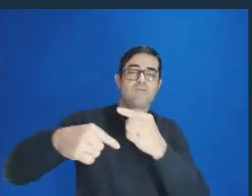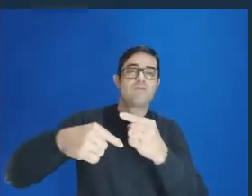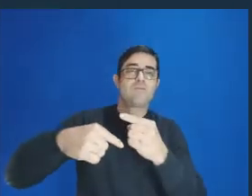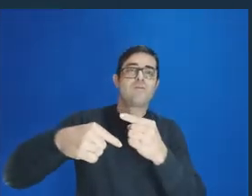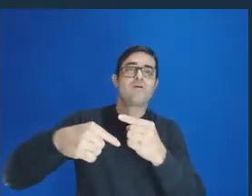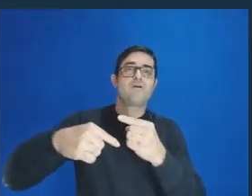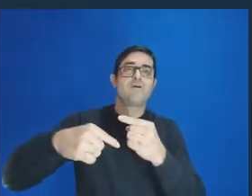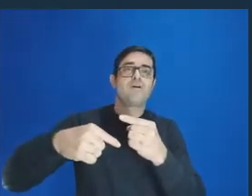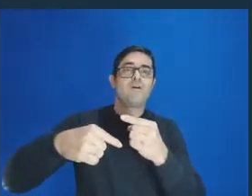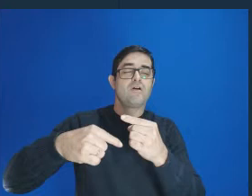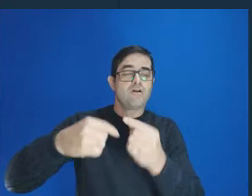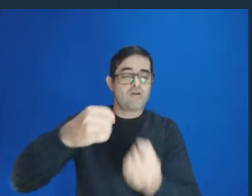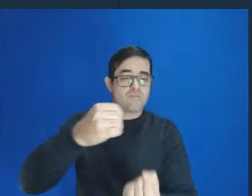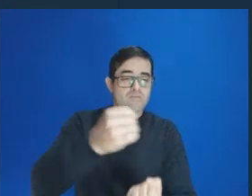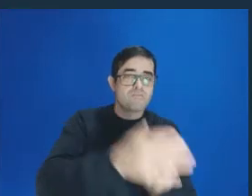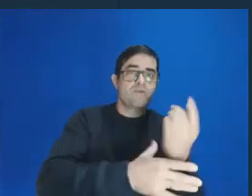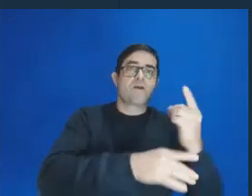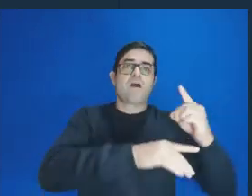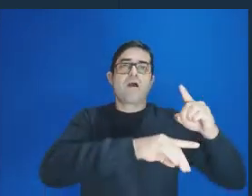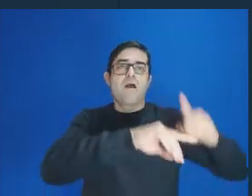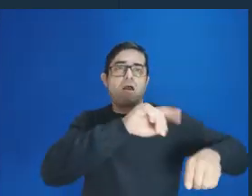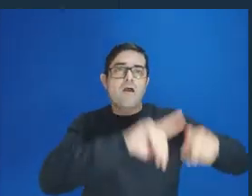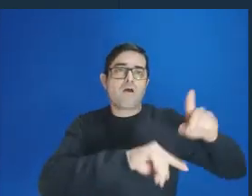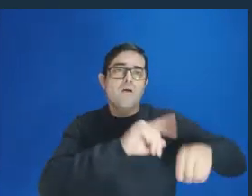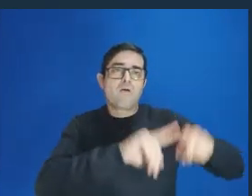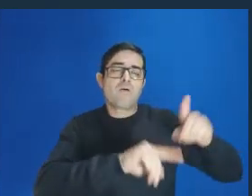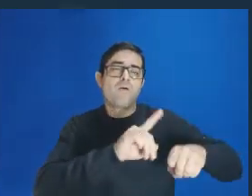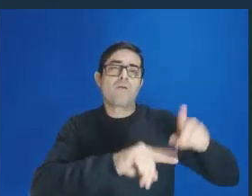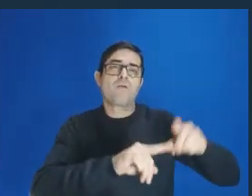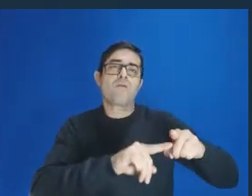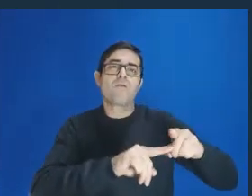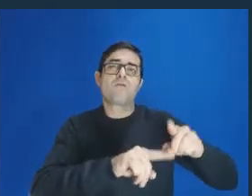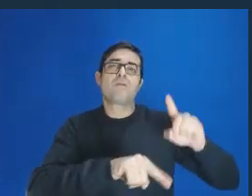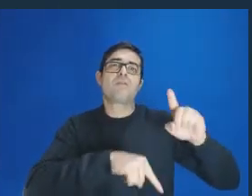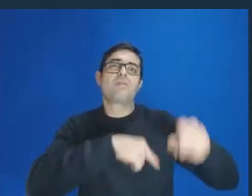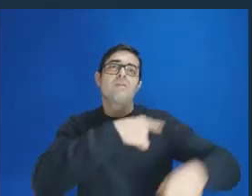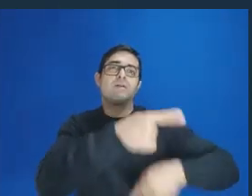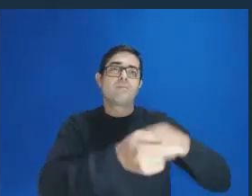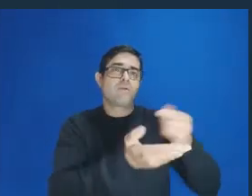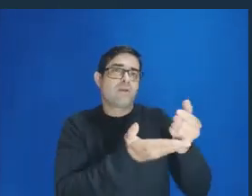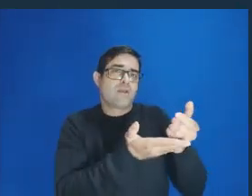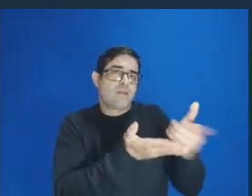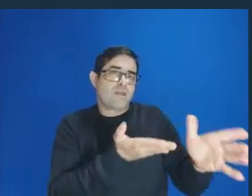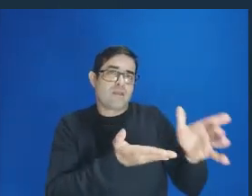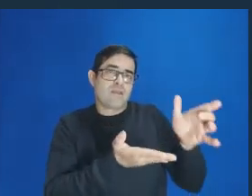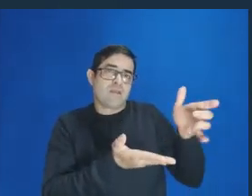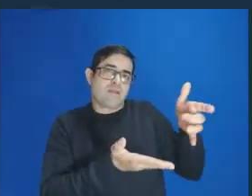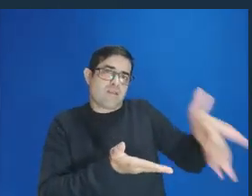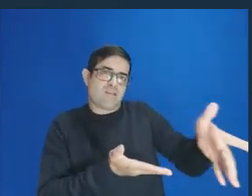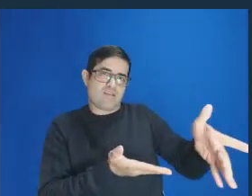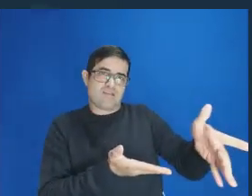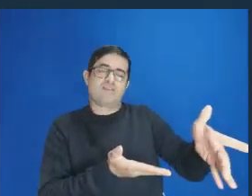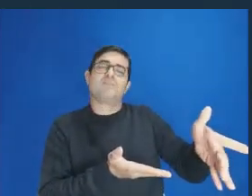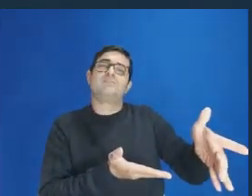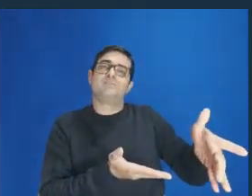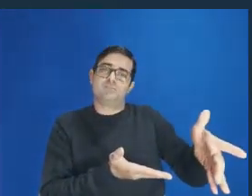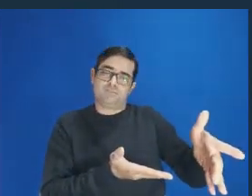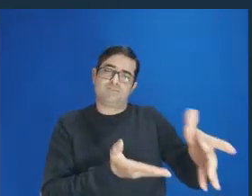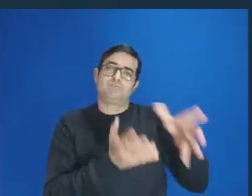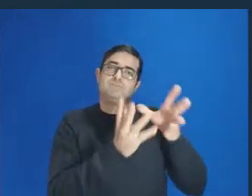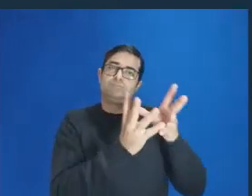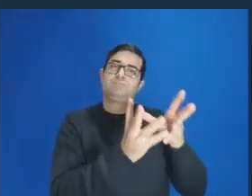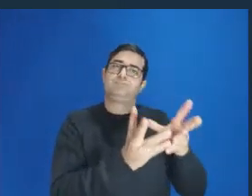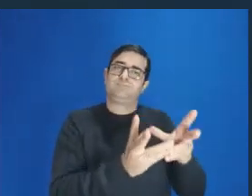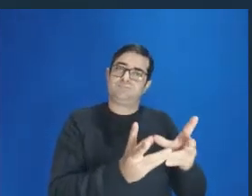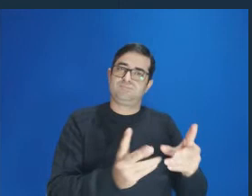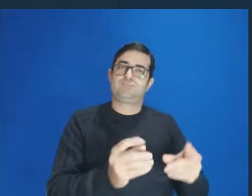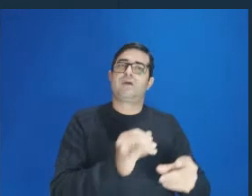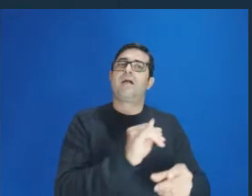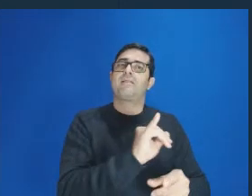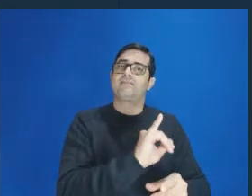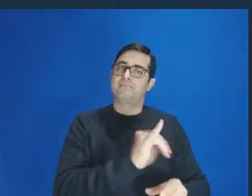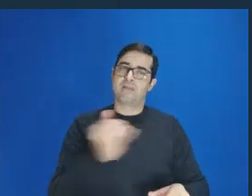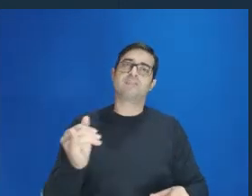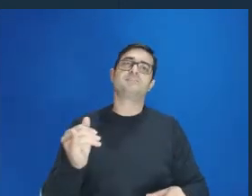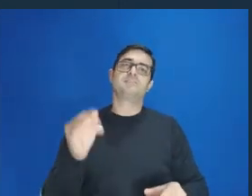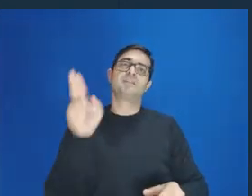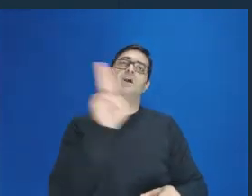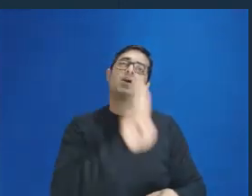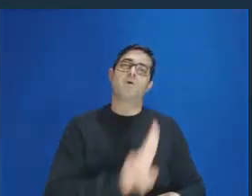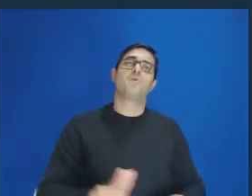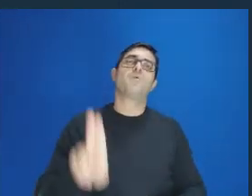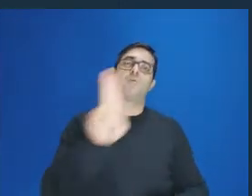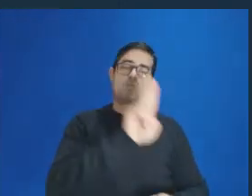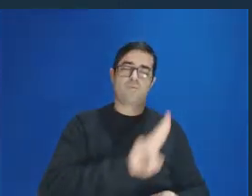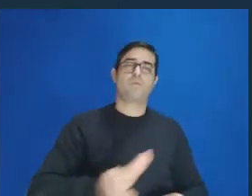final vai virar um resíduo de forma linear, porque isso consome os recursos naturais, consome energia e essa energia acaba